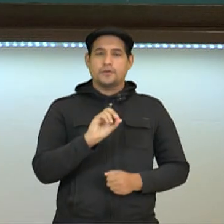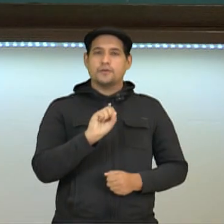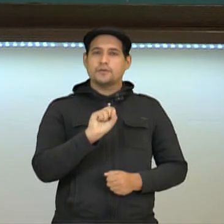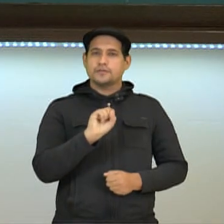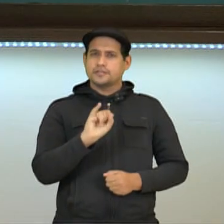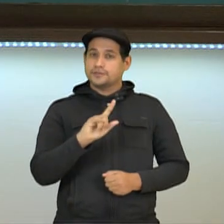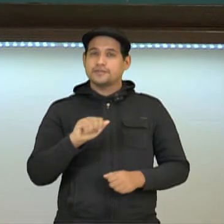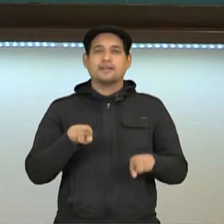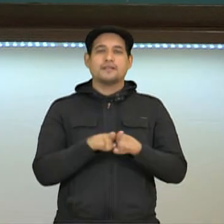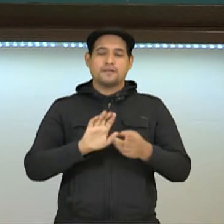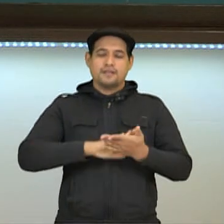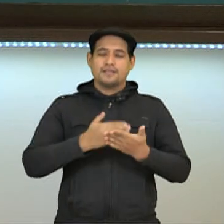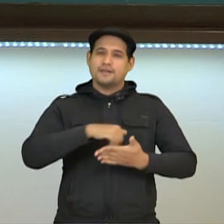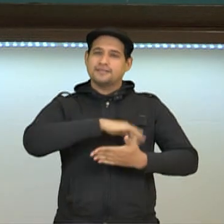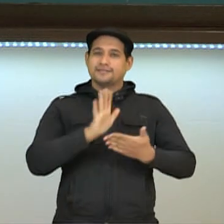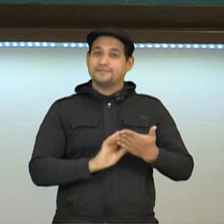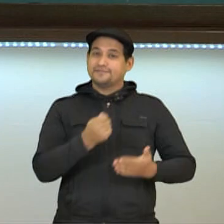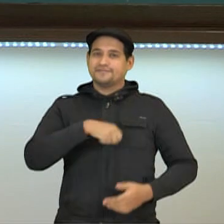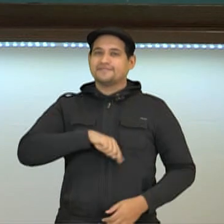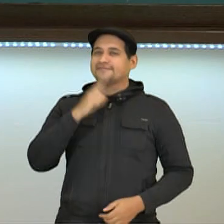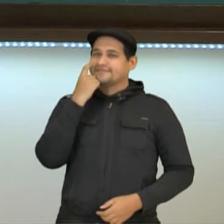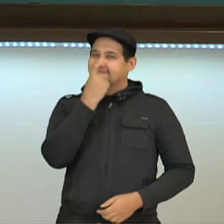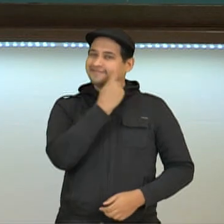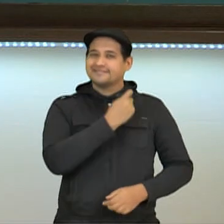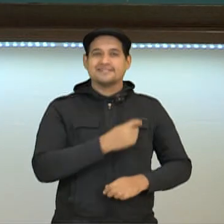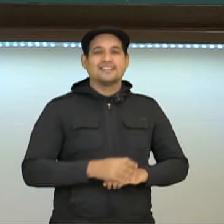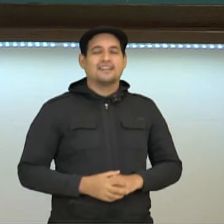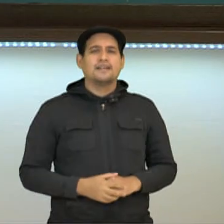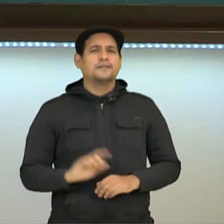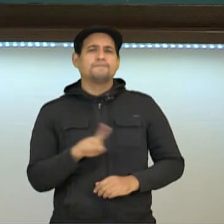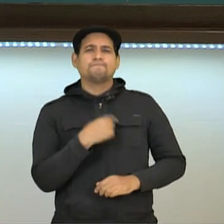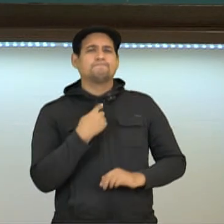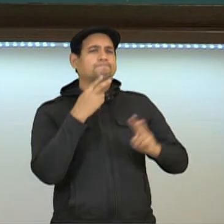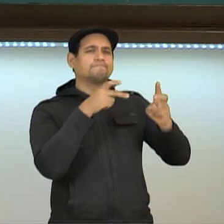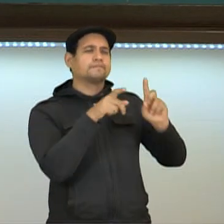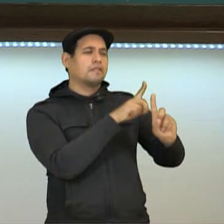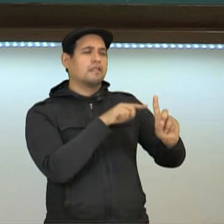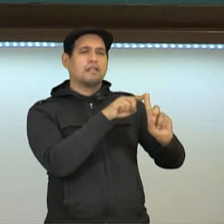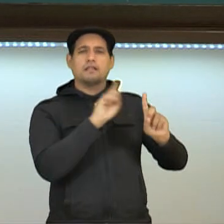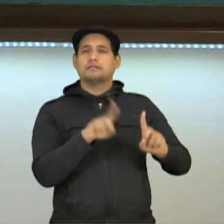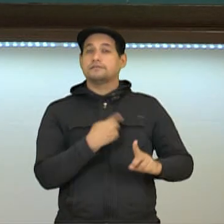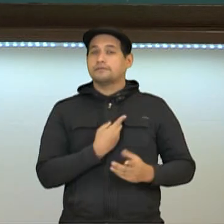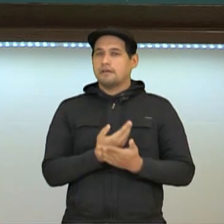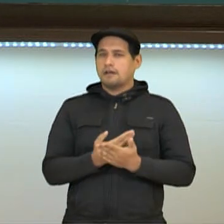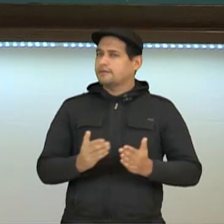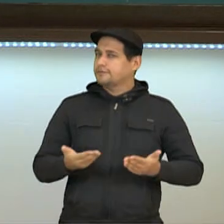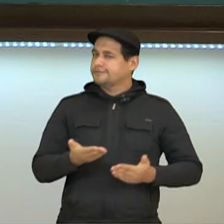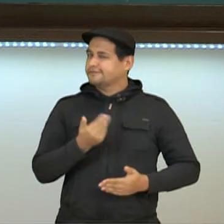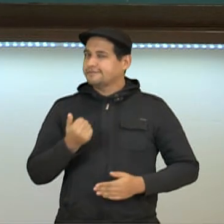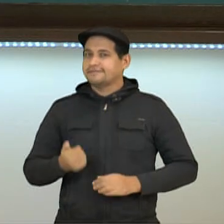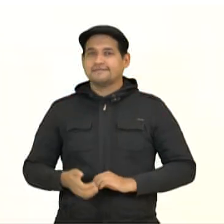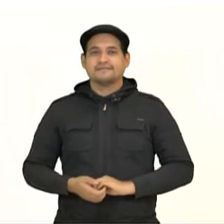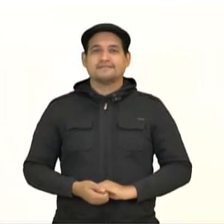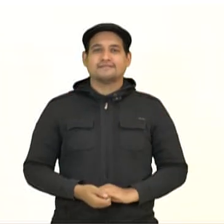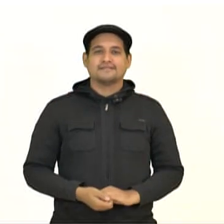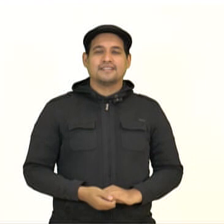Menger e o nosso intérprete, o Kelvin. Vamos ver os objetivos da nossa aula de hoje?